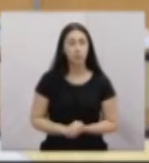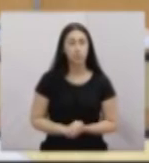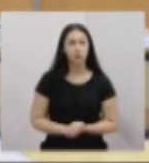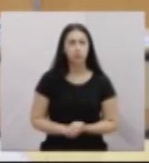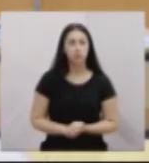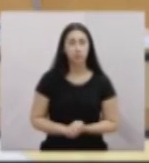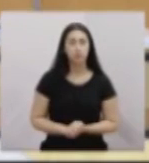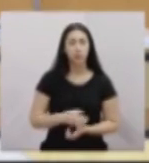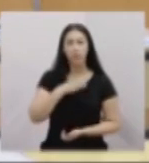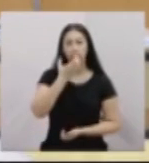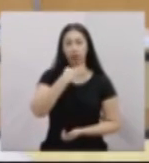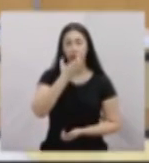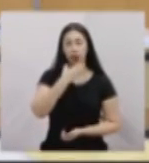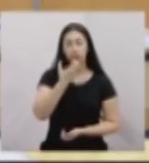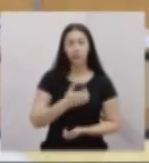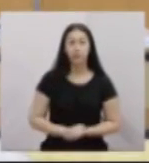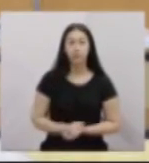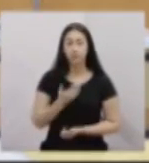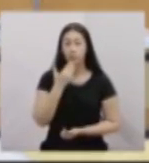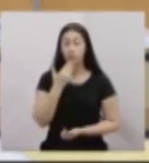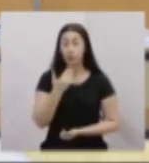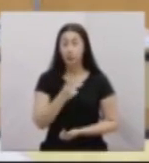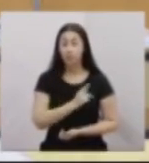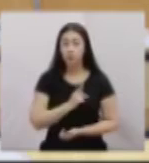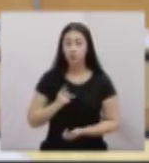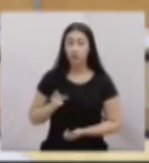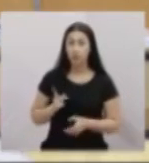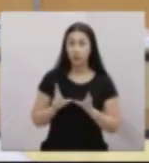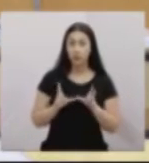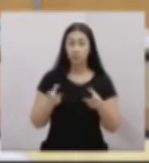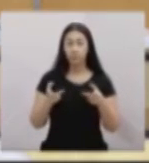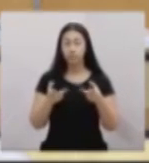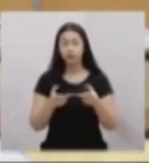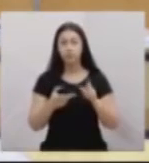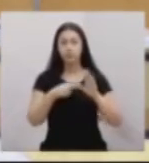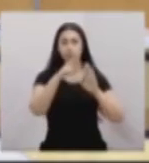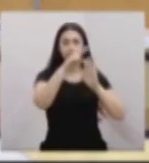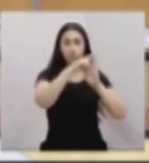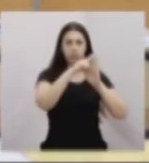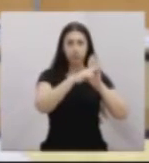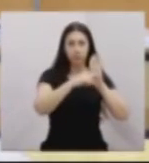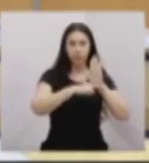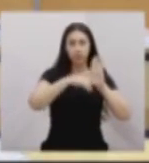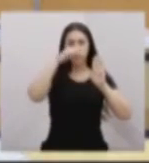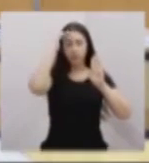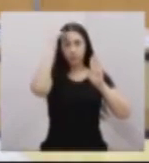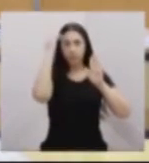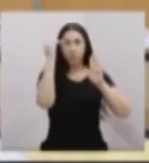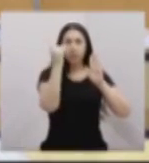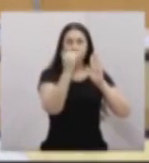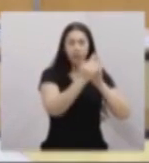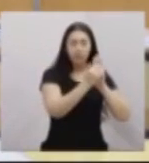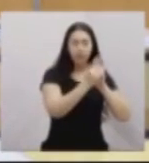537, no Jardim Paraíso. Requeremos ao excelentíssimo senhor presidente desta casa, ouvido e aprovado pelo egrégio